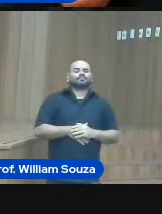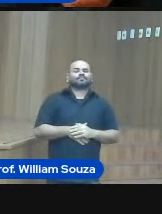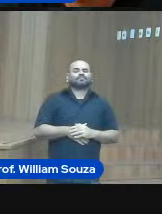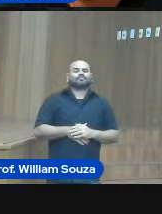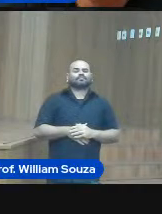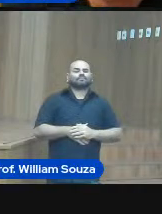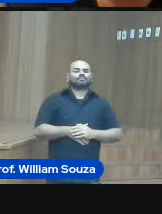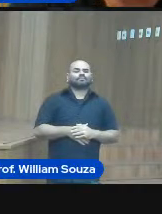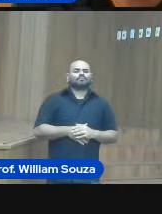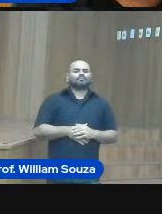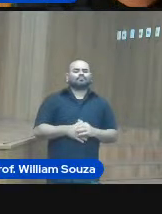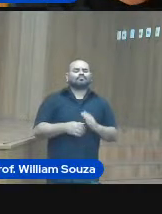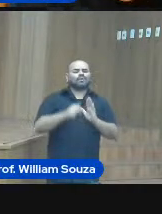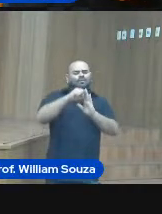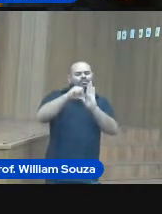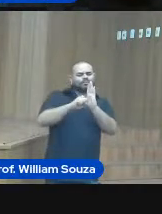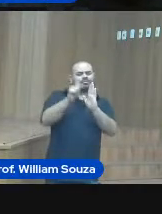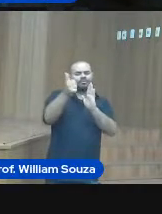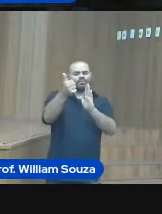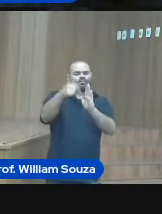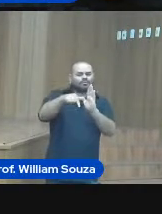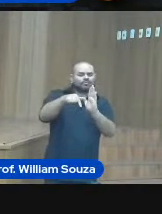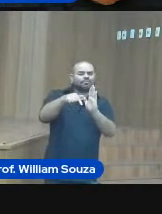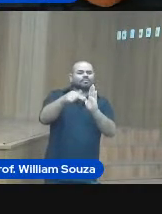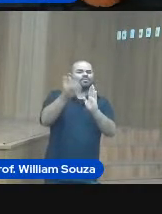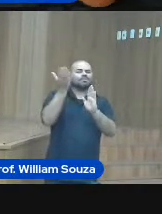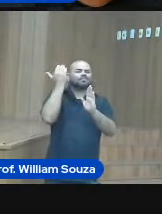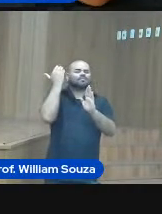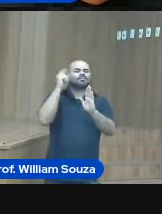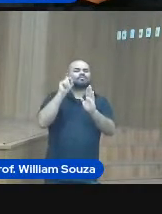No século XVII, a gente teve